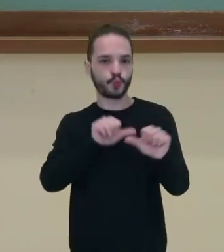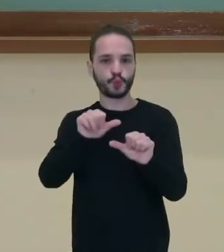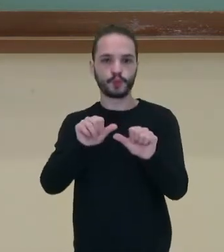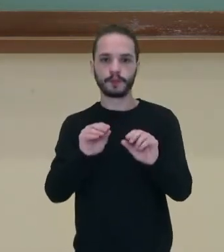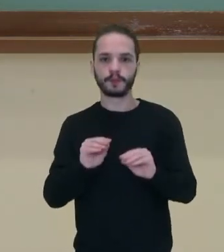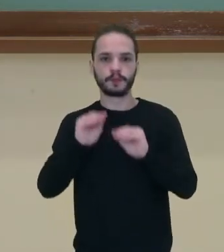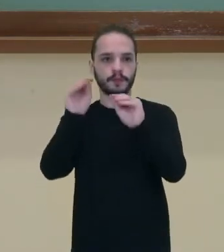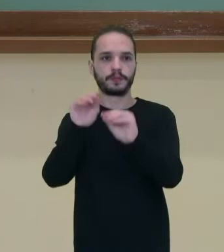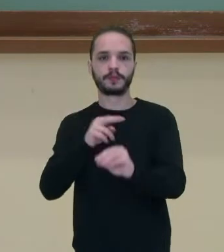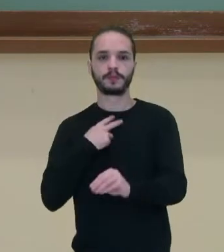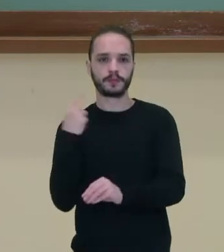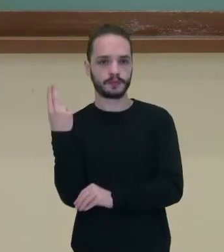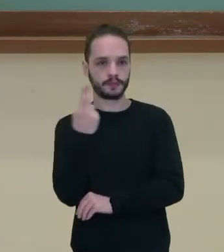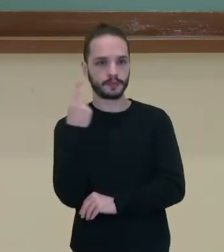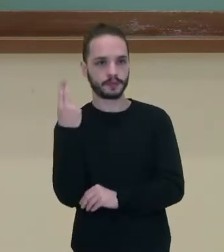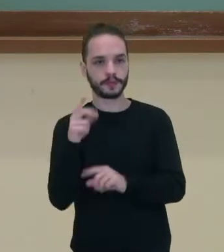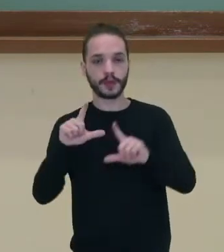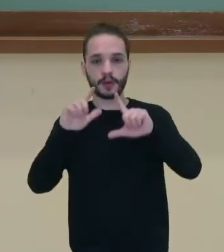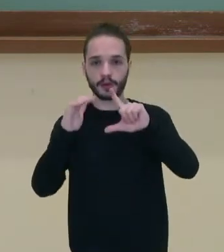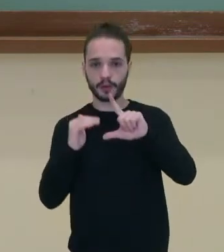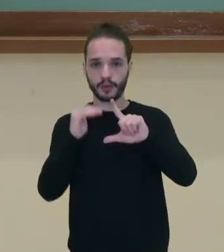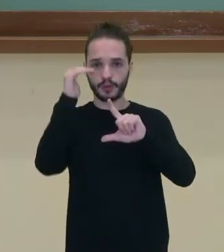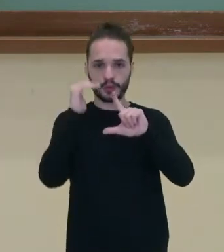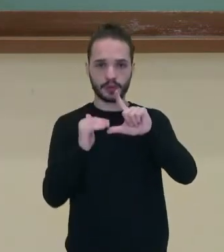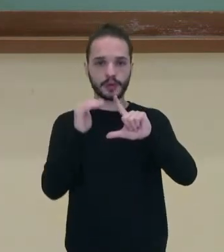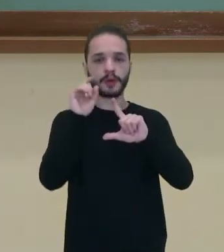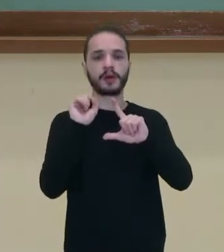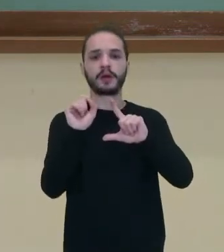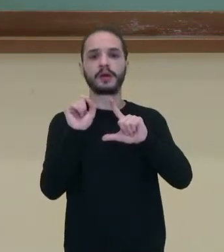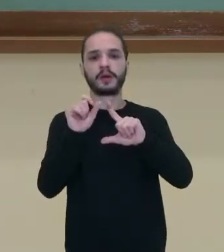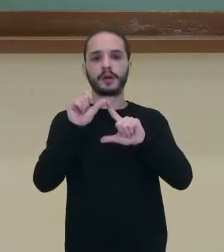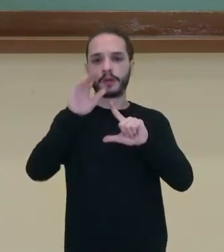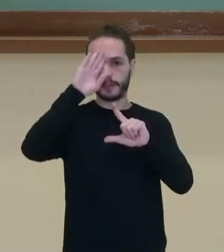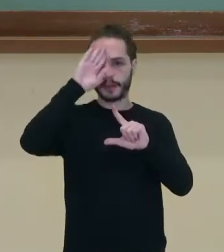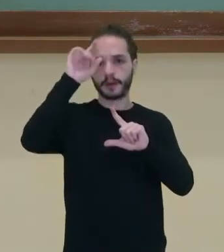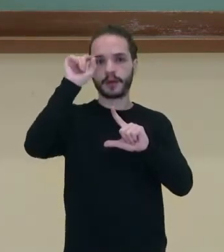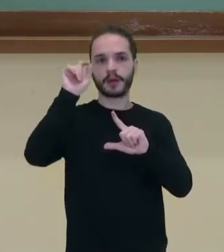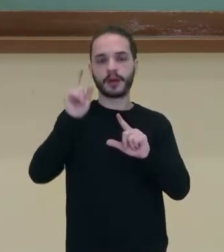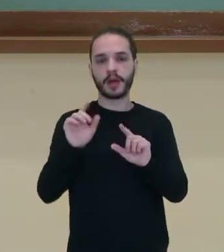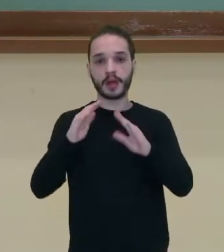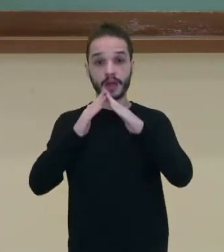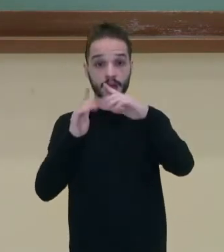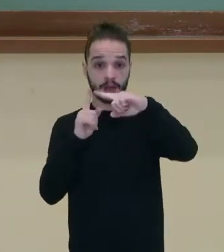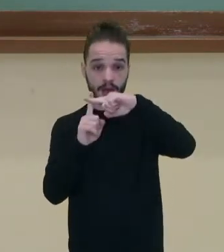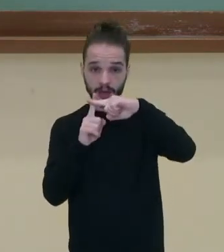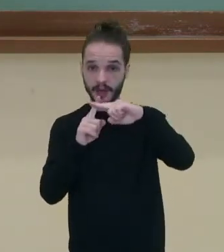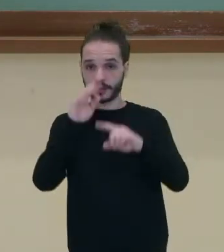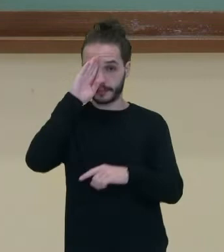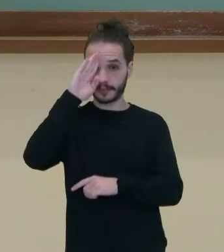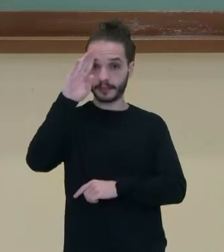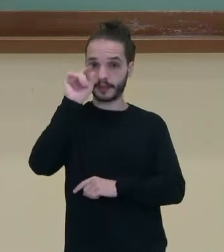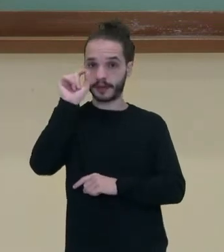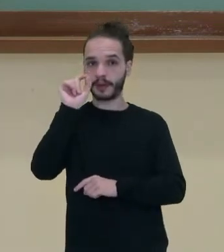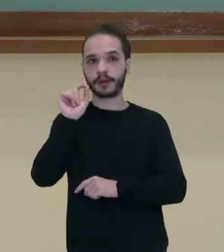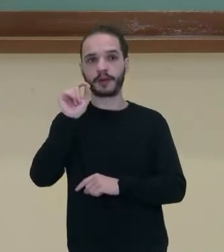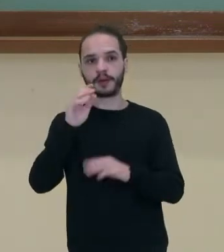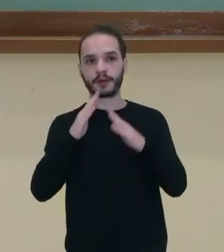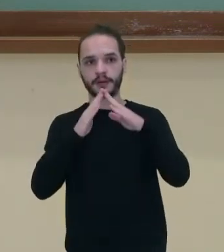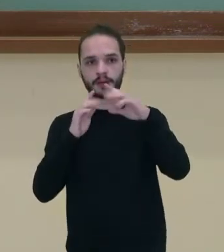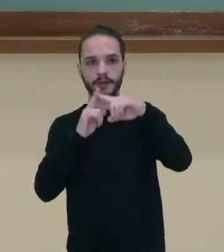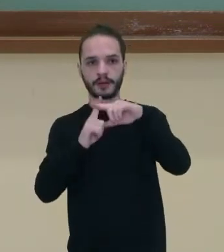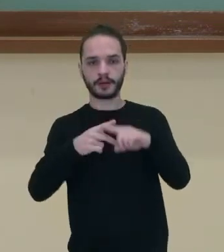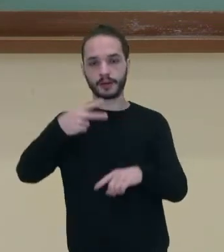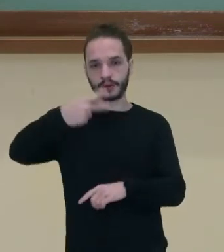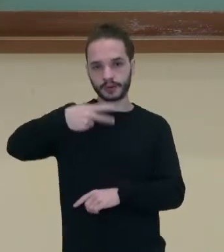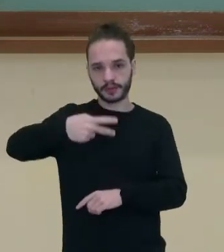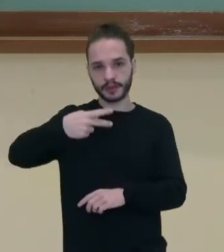no topo da pirâmide social, aqui da França nesse contexto, o clero, a igreja, certo? O 2º estado